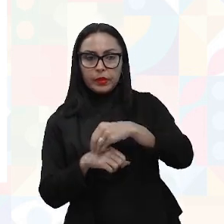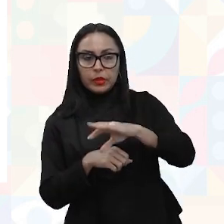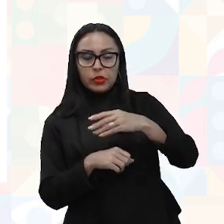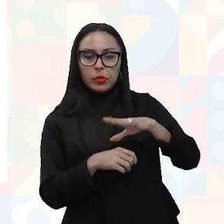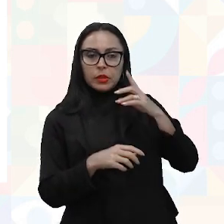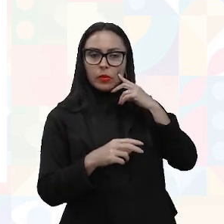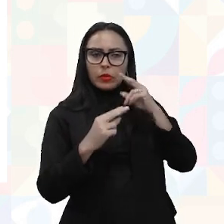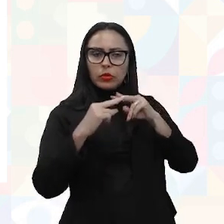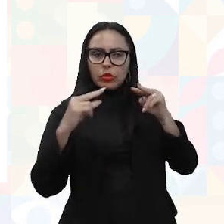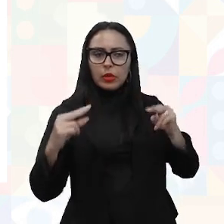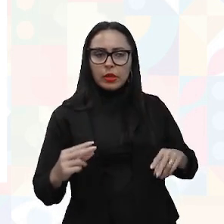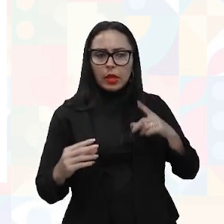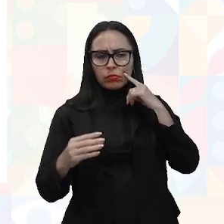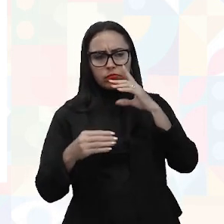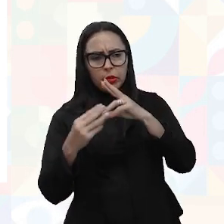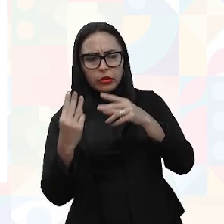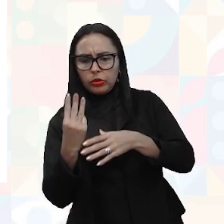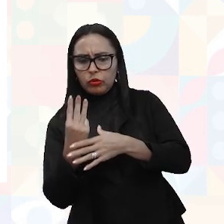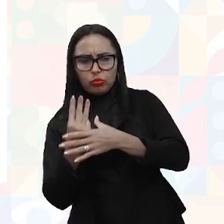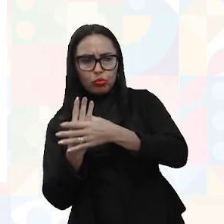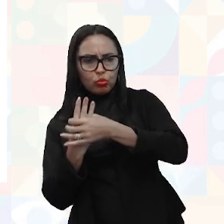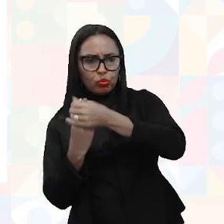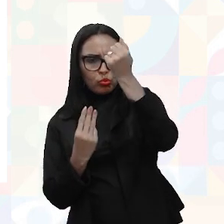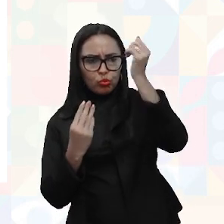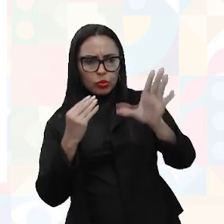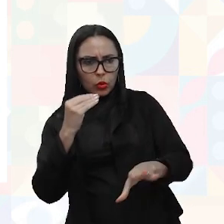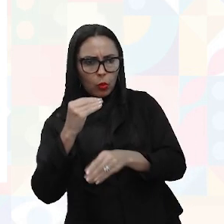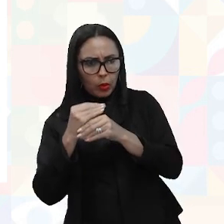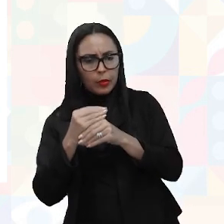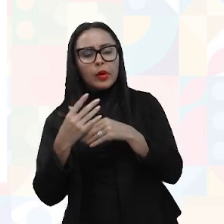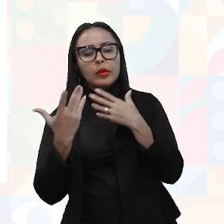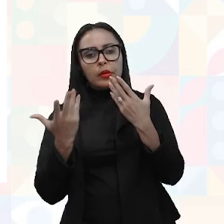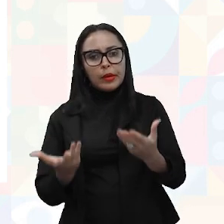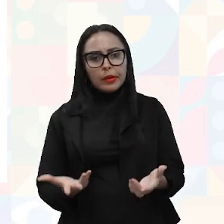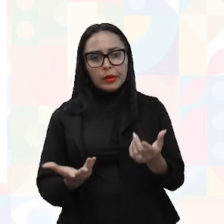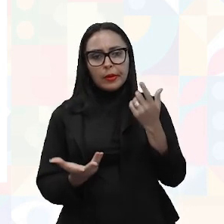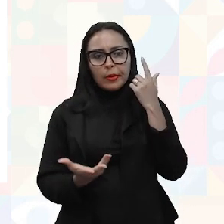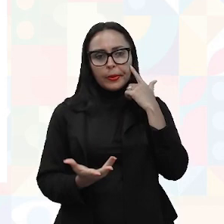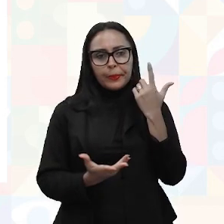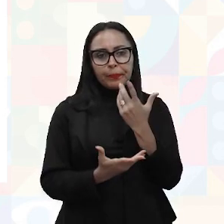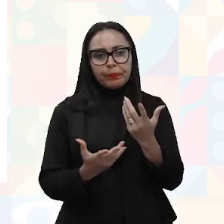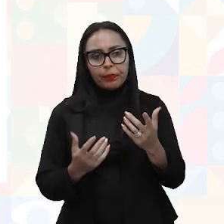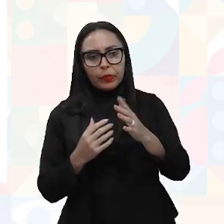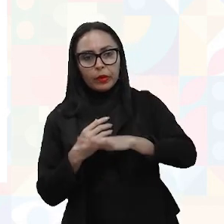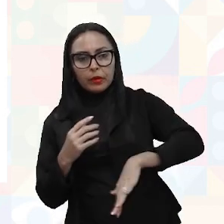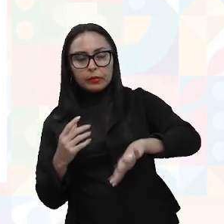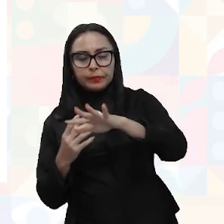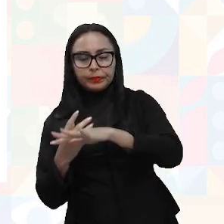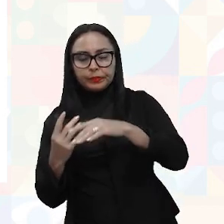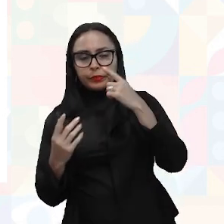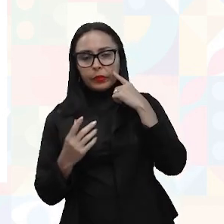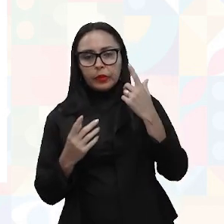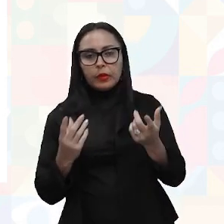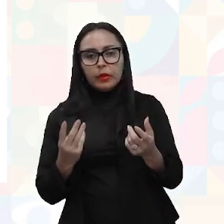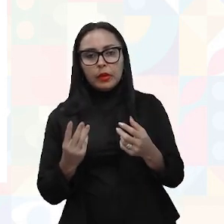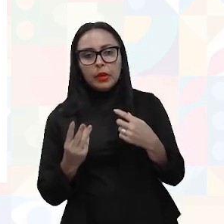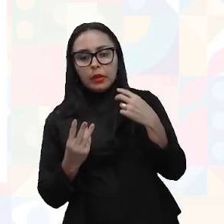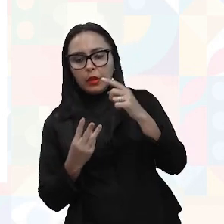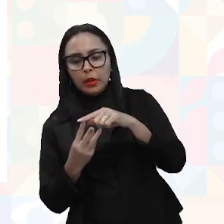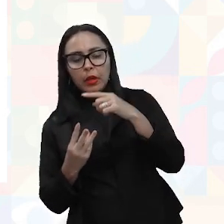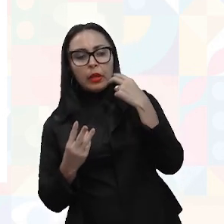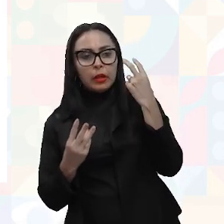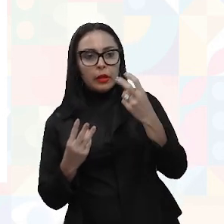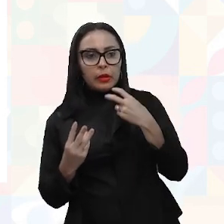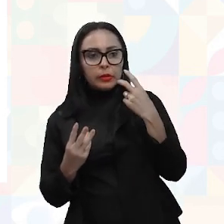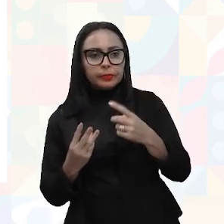distância. As 3 se complementam, então, tipo, a oralidade ainda continua sendo um tipo de narrativa. A narrativa por oralidade é aquela narrativa que vai, o